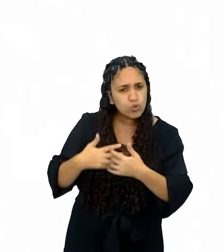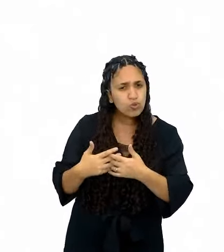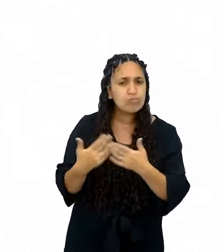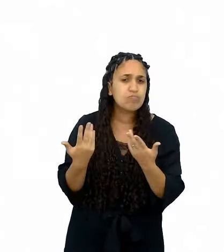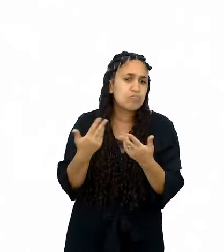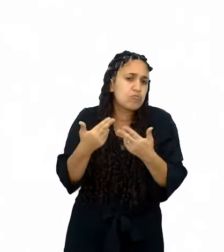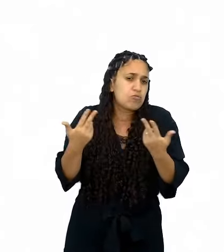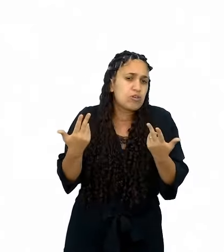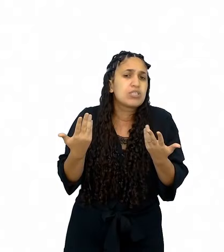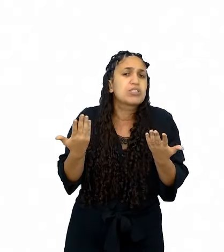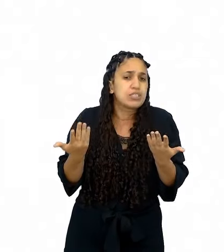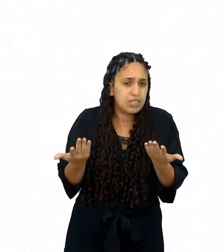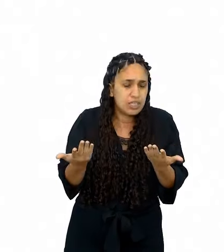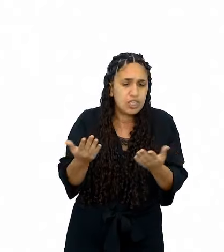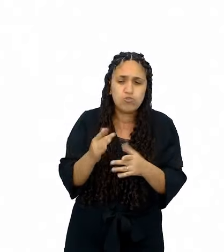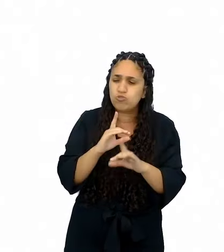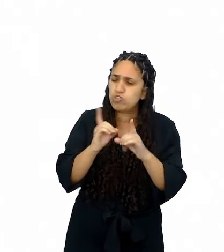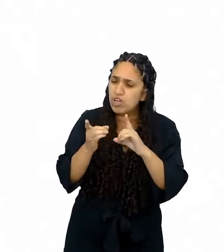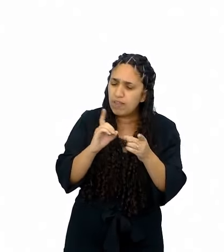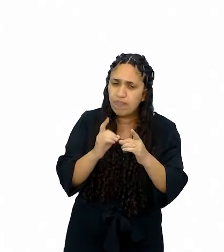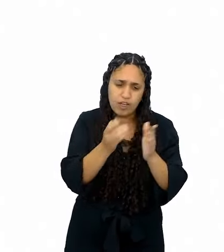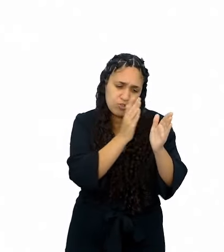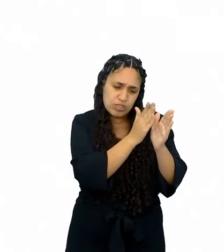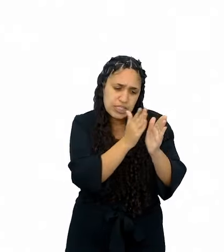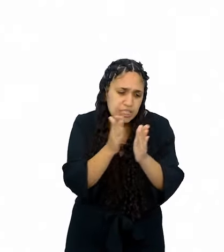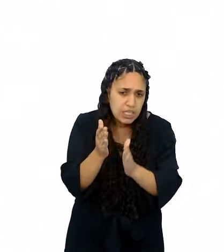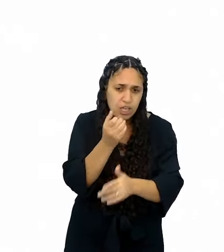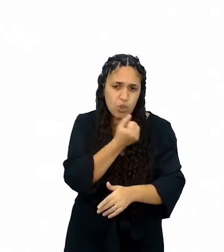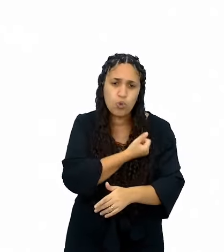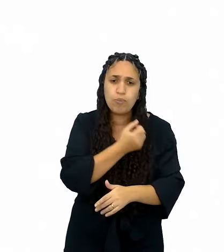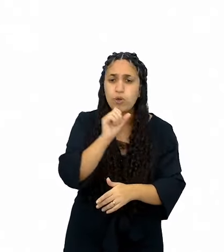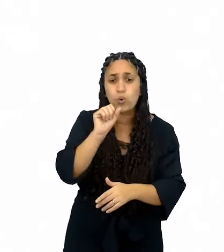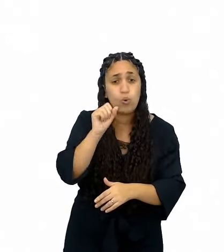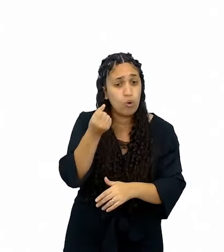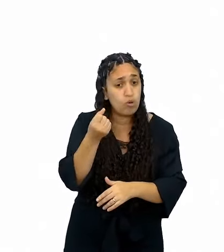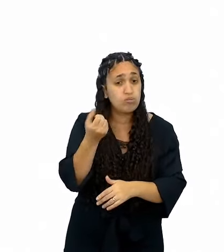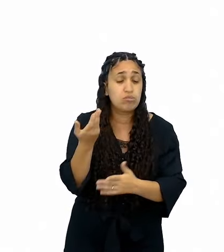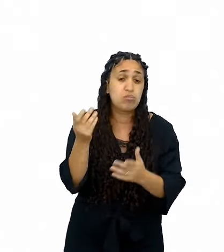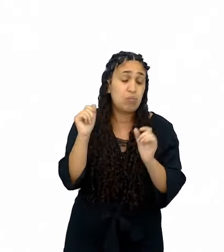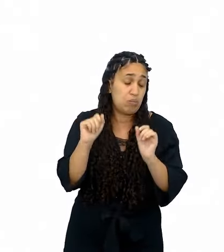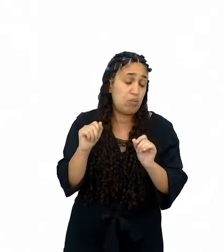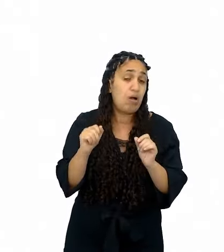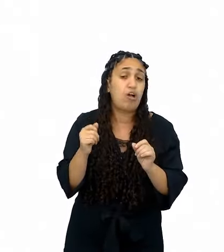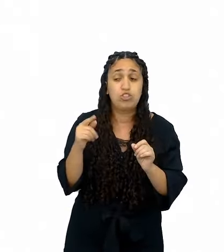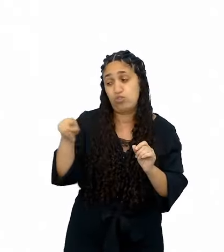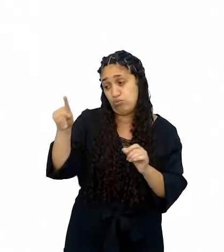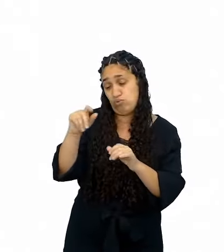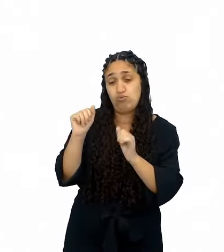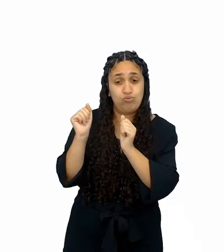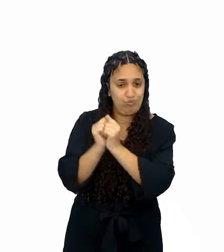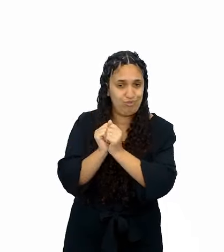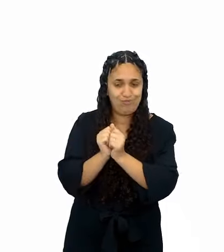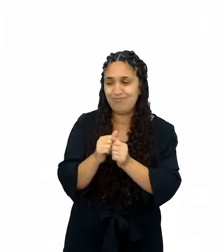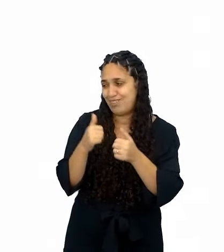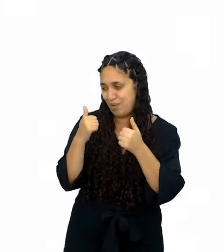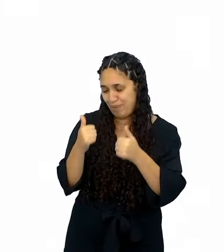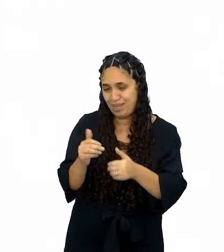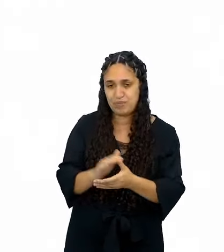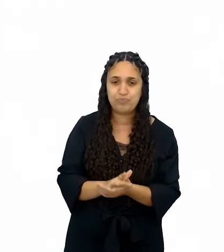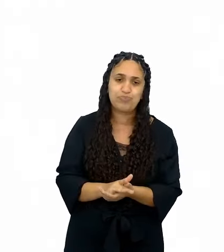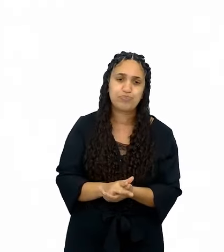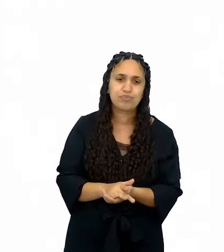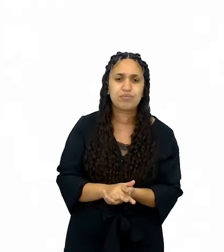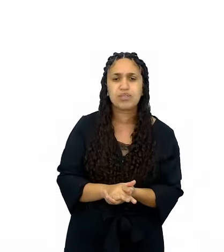aí com vocês, tá bem? Peço que, por favor, que vocês avaliem o nosso encontro por meio do link aí disponível